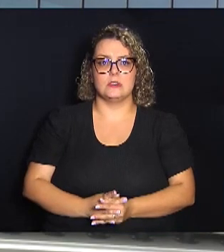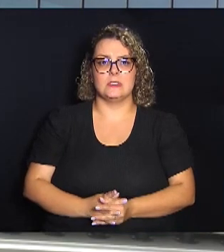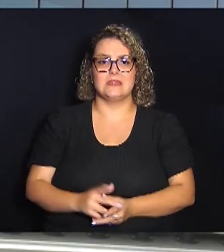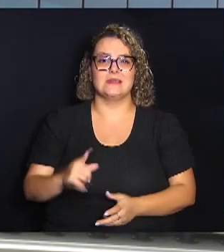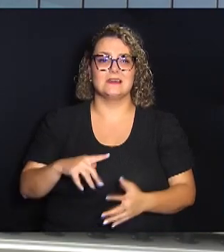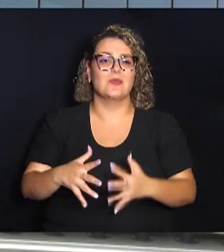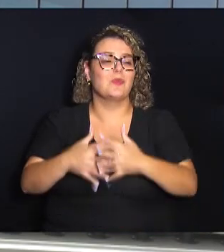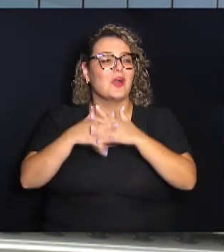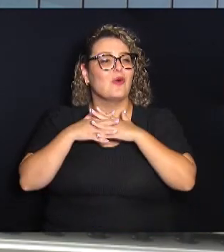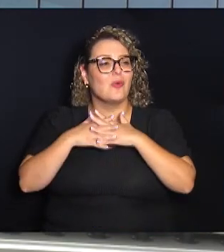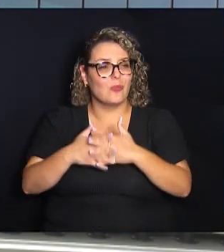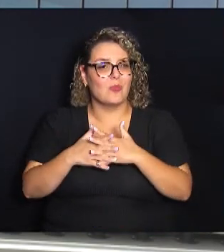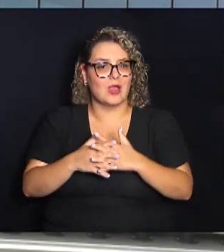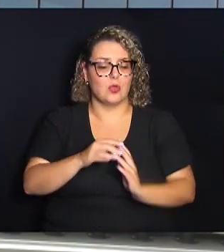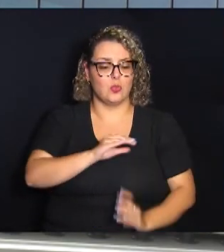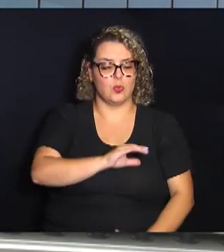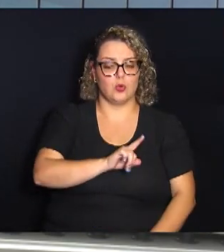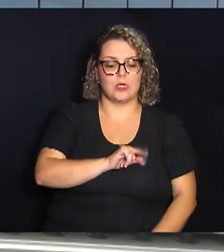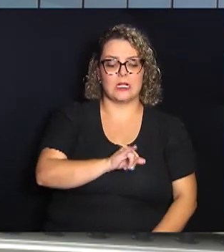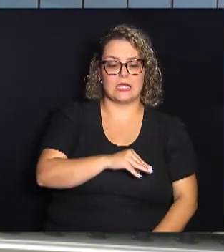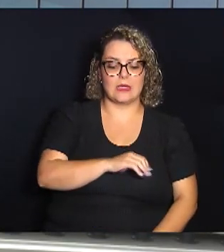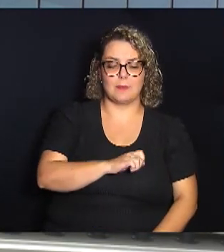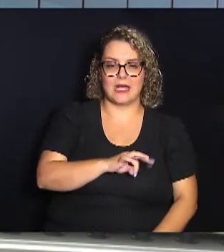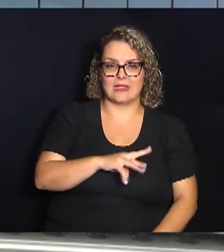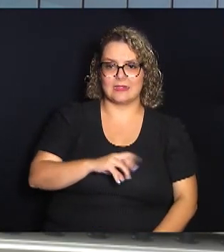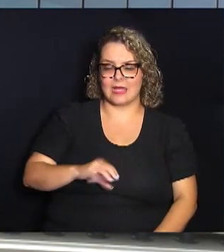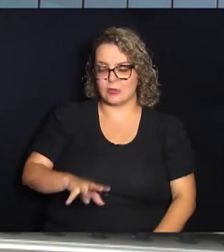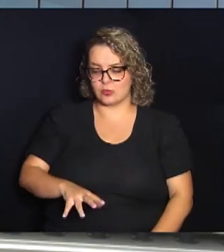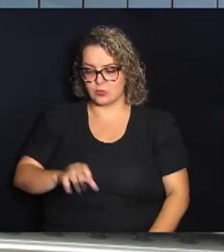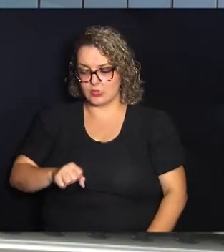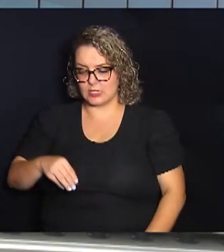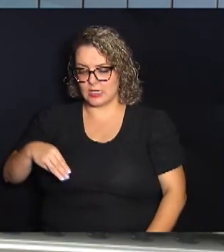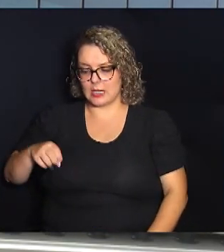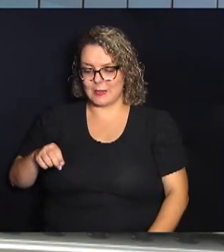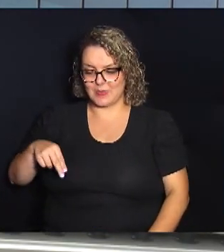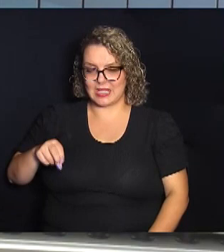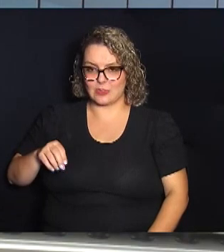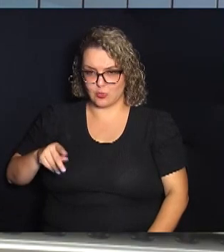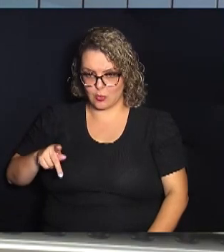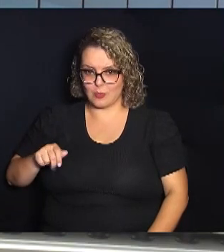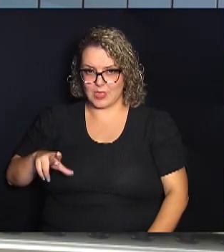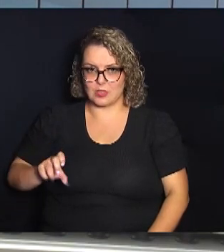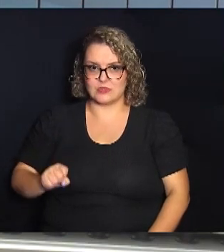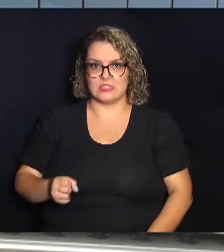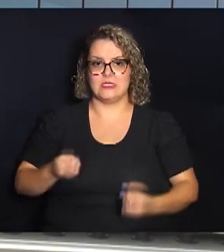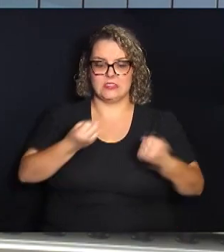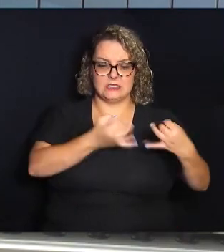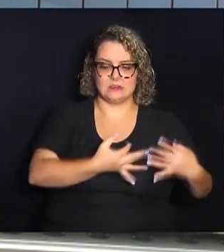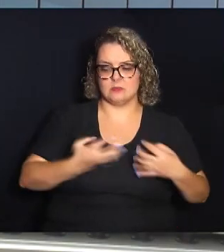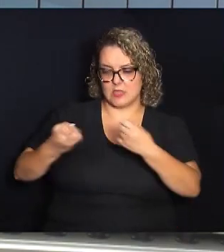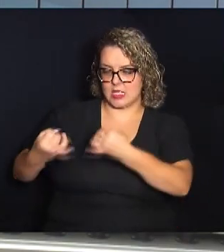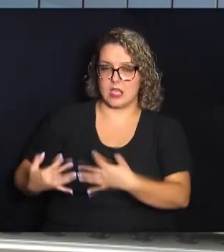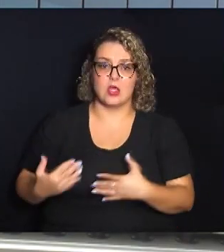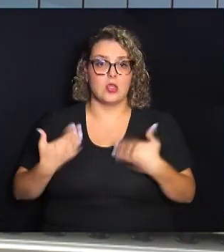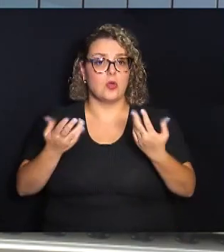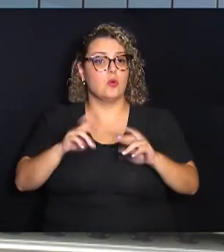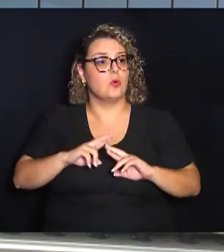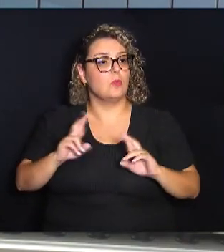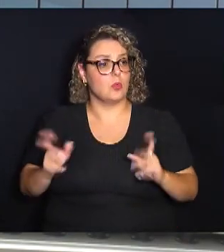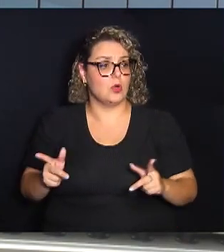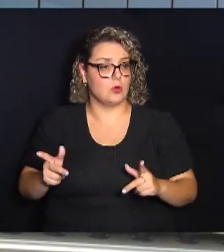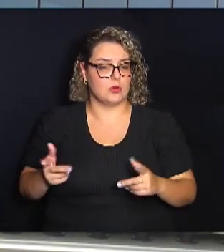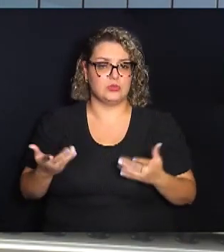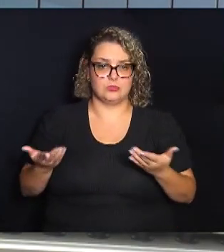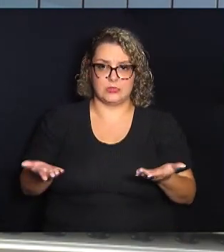confusão entre o climatério e a menopausa. Eu queria que o senhor explicasse esses dois termos e qual a diferença entre